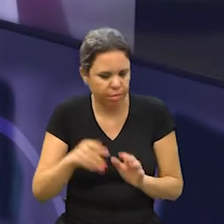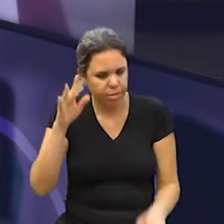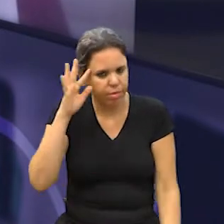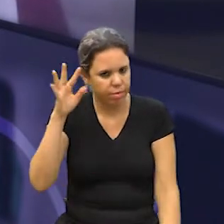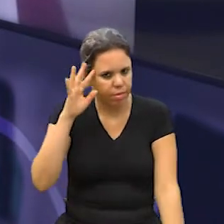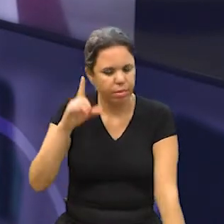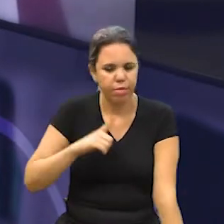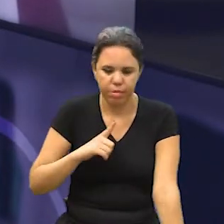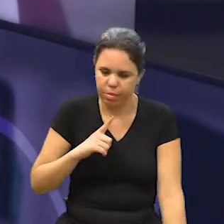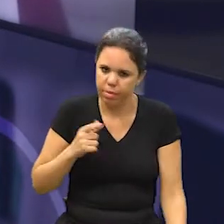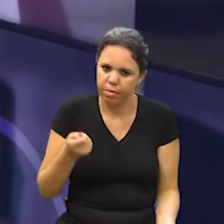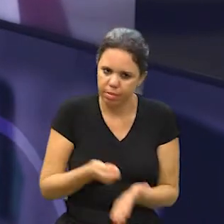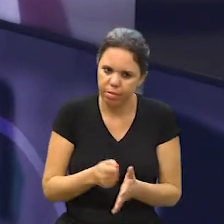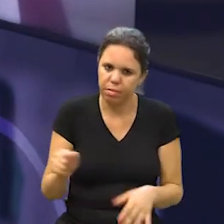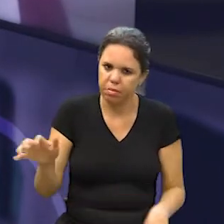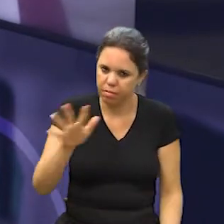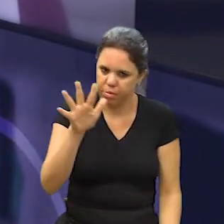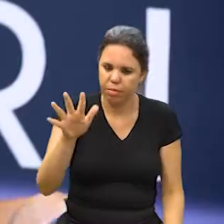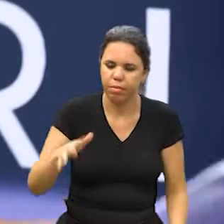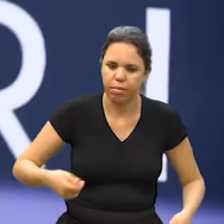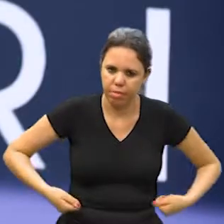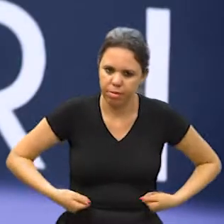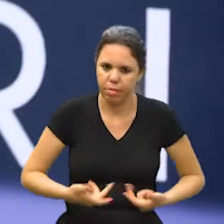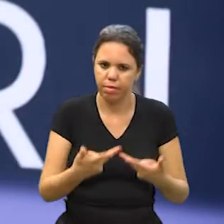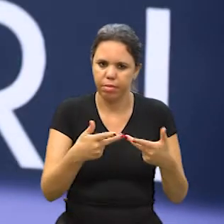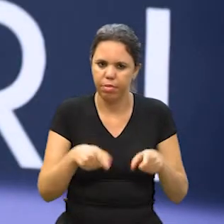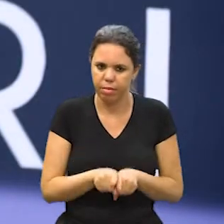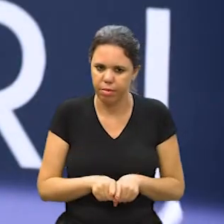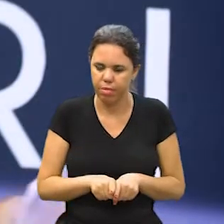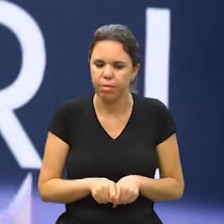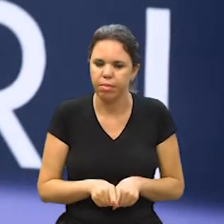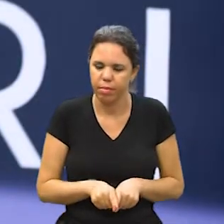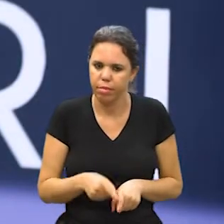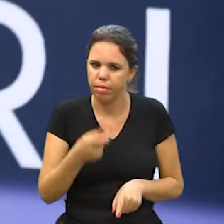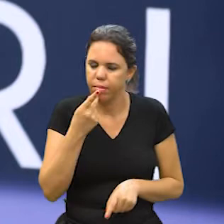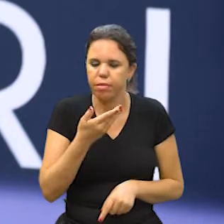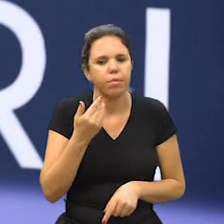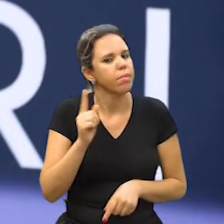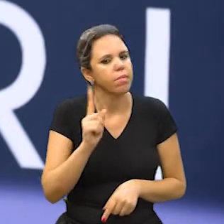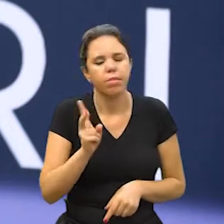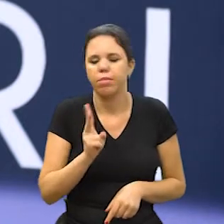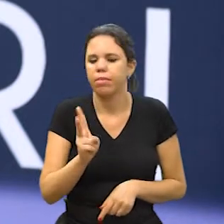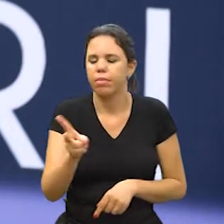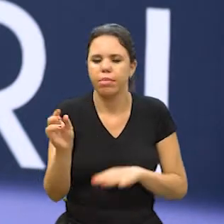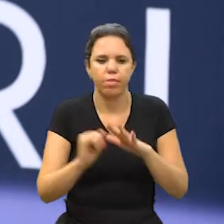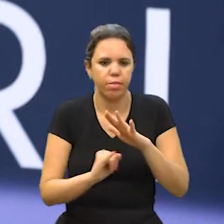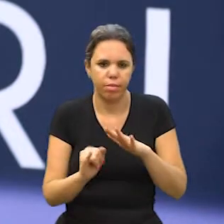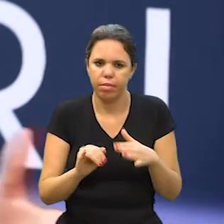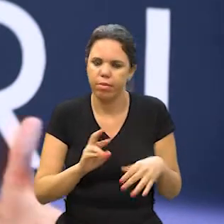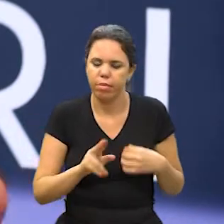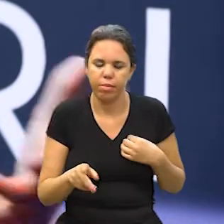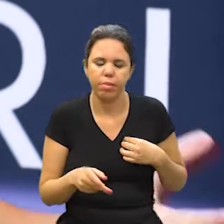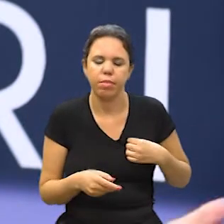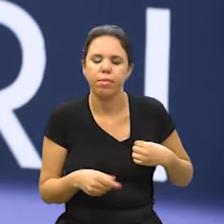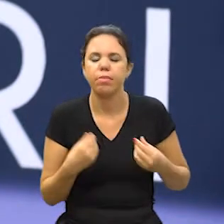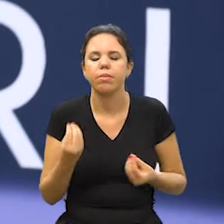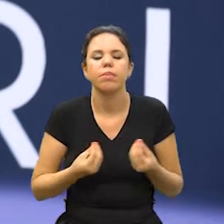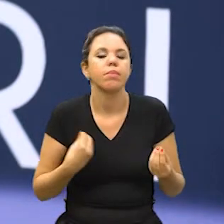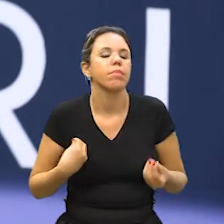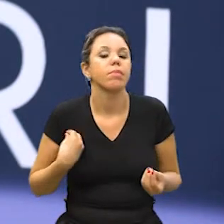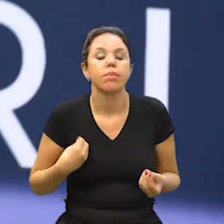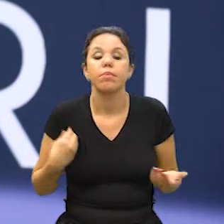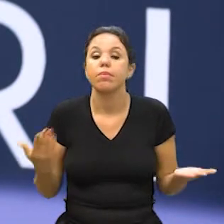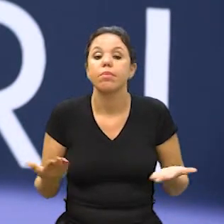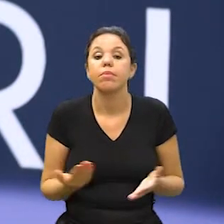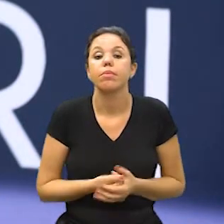que isso exija também um custo alto, né, Márcia? A gente sempre acaba chegando nesse ponto. Não é fácil manter uma entidade como essa, né? Como é que Não. vocês se viram hoje?